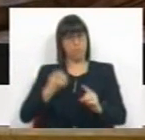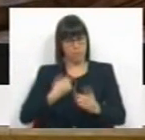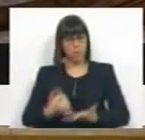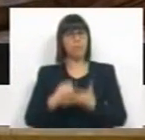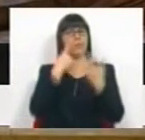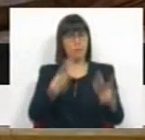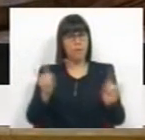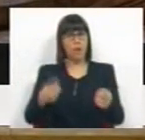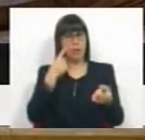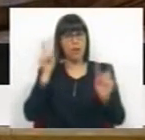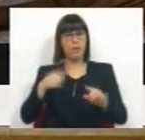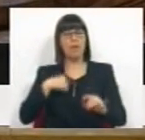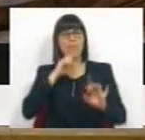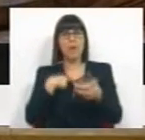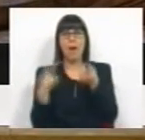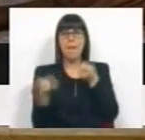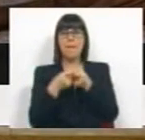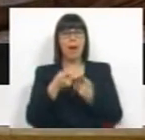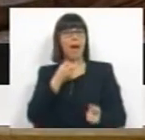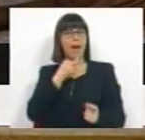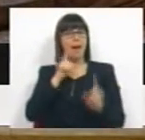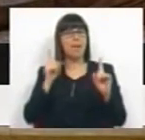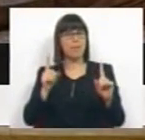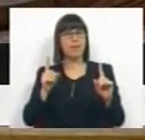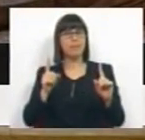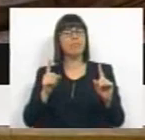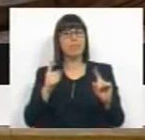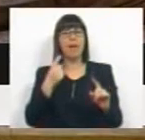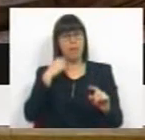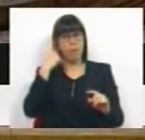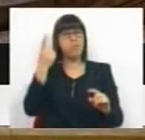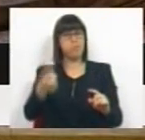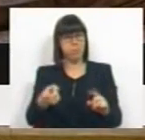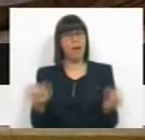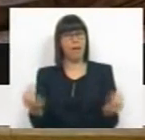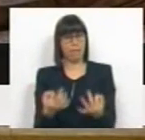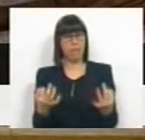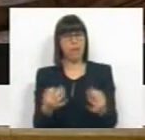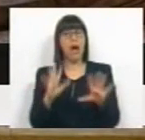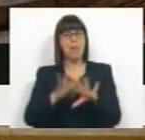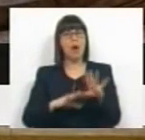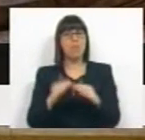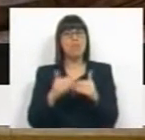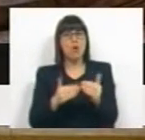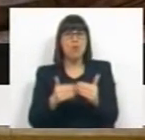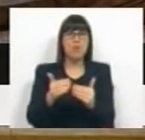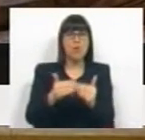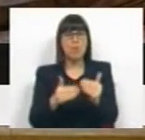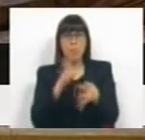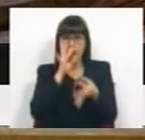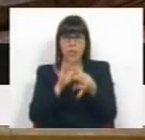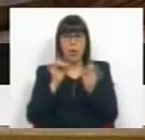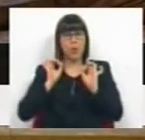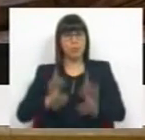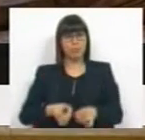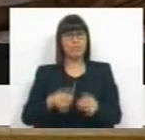contribuir para os regressos que nos permitem aproximar de Abril. Falta ainda muito, é verdade, mas muito já foi construído neste curto